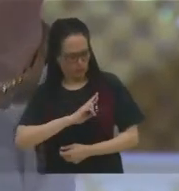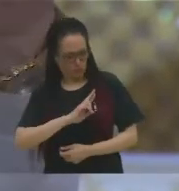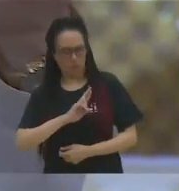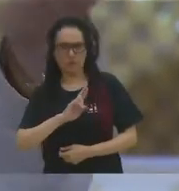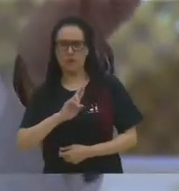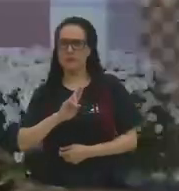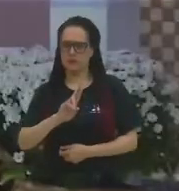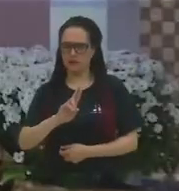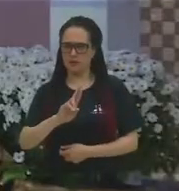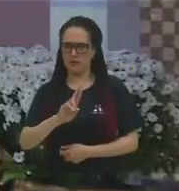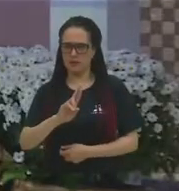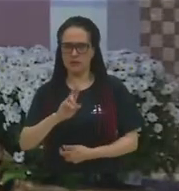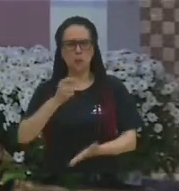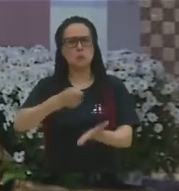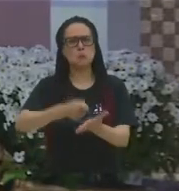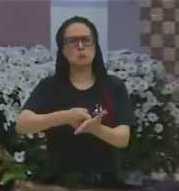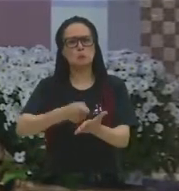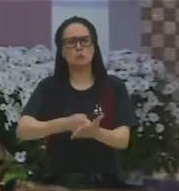que te condena?